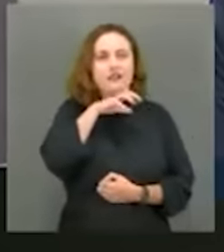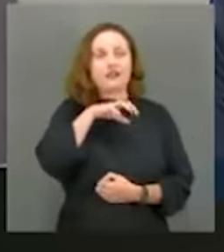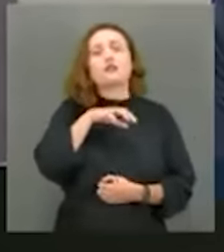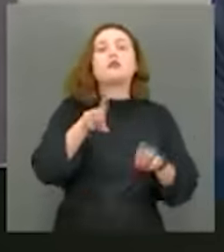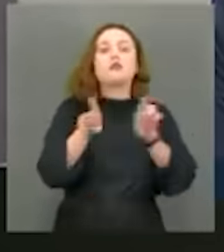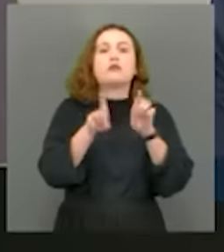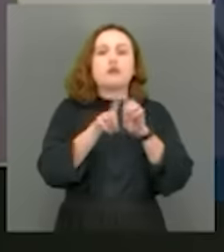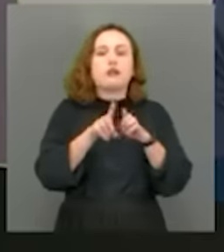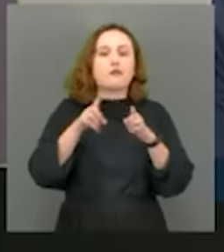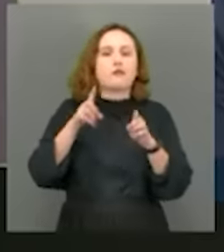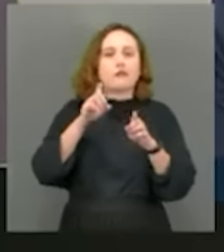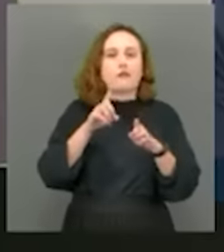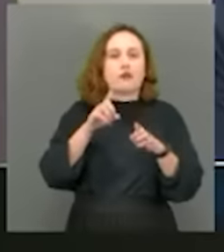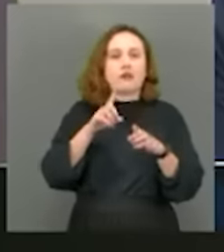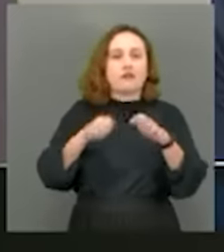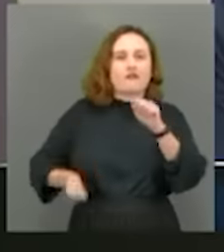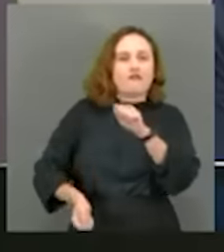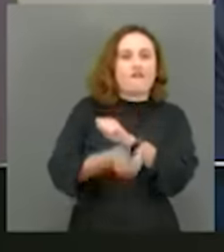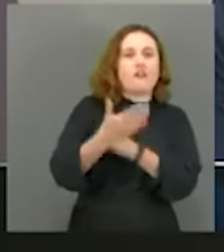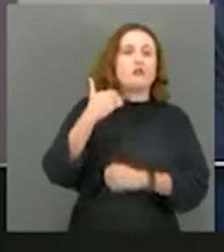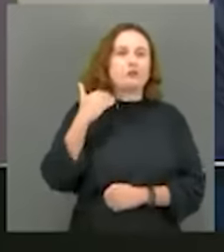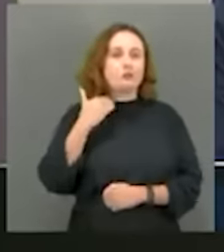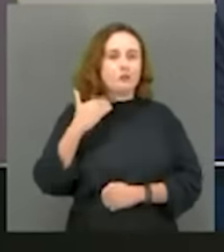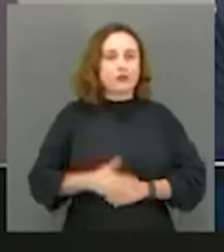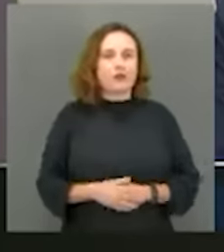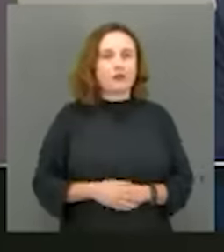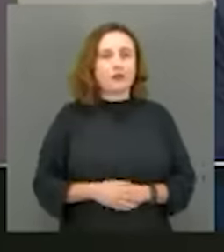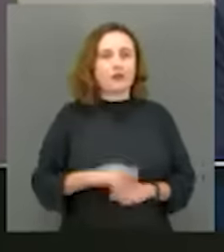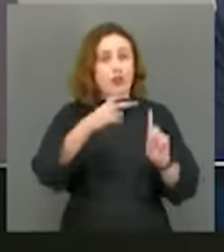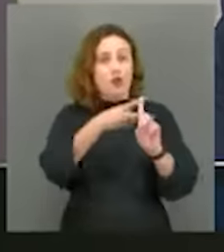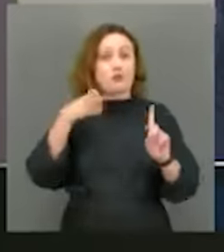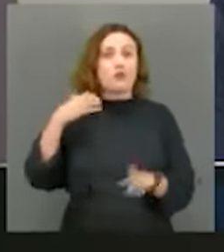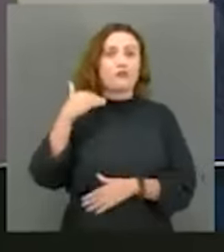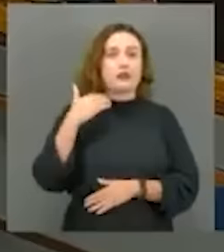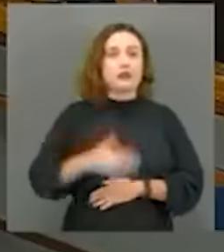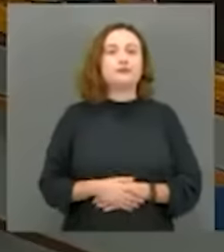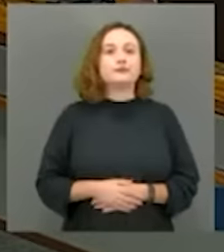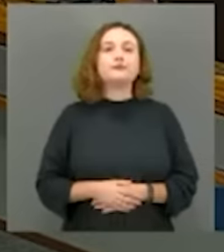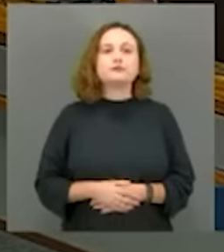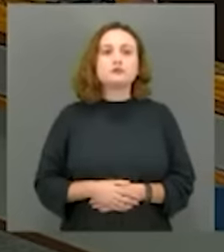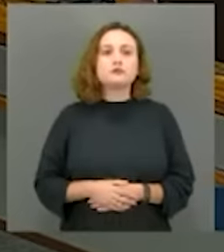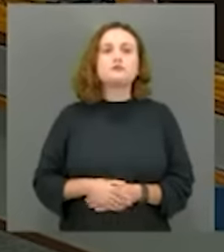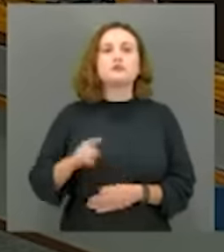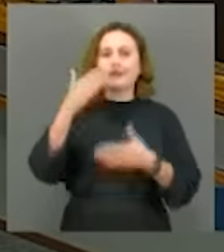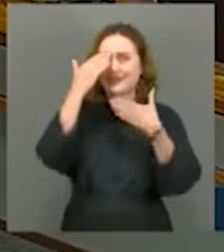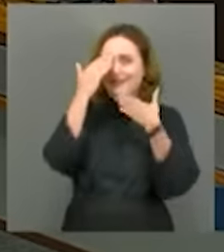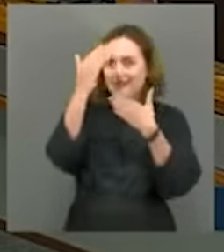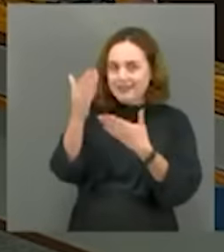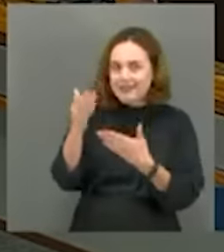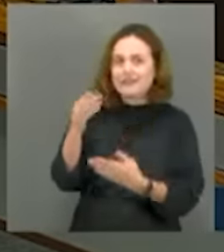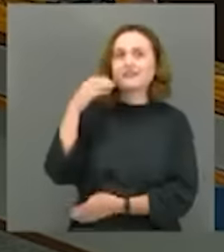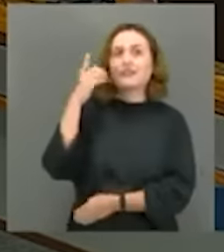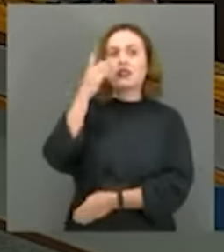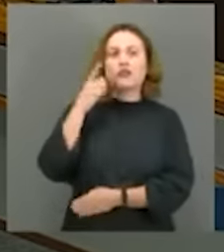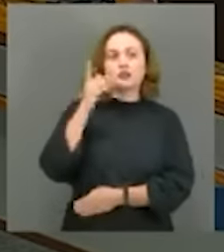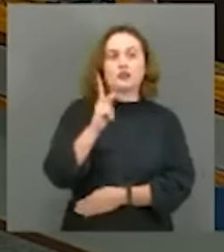o autor do projeto é o deputado Quim kataguiri queria agradecer ao Deputado Quim a presença aqui na comissão